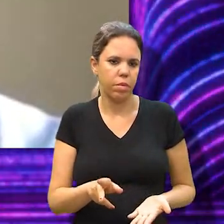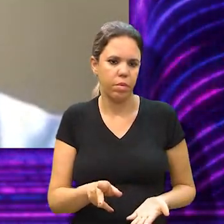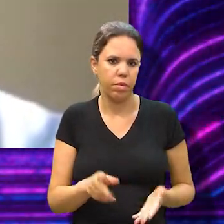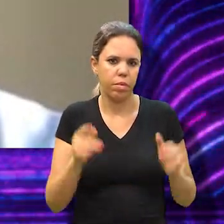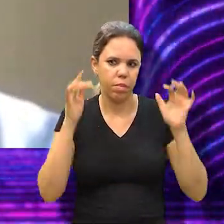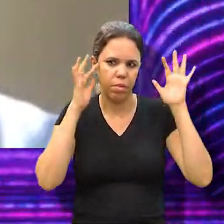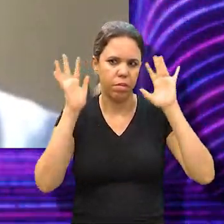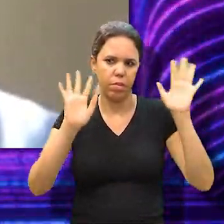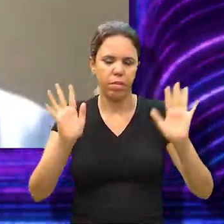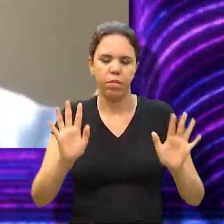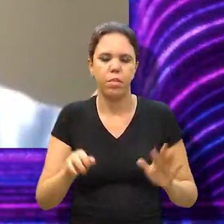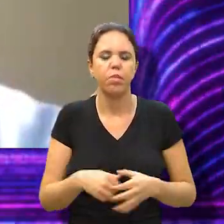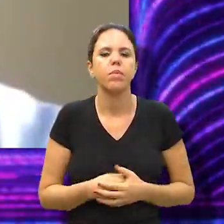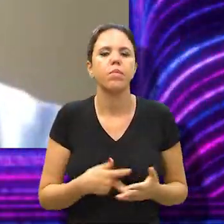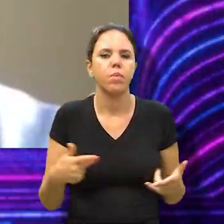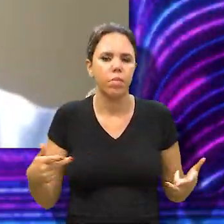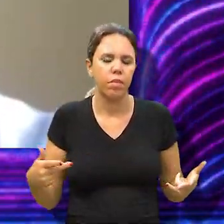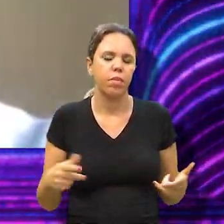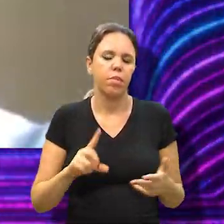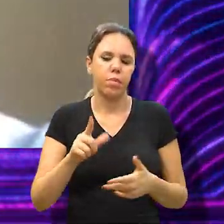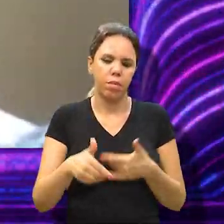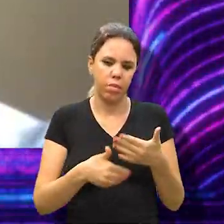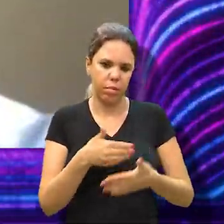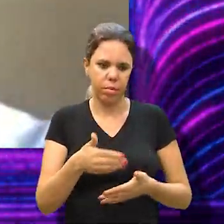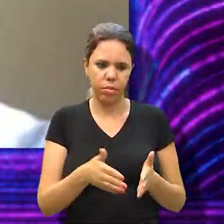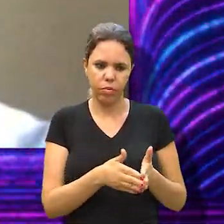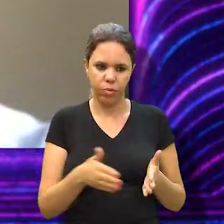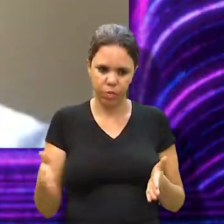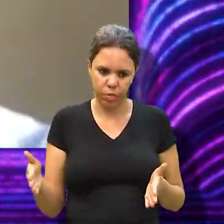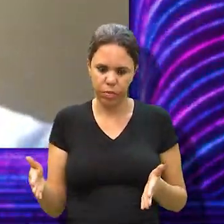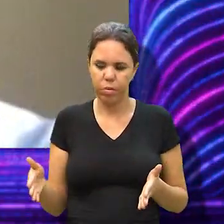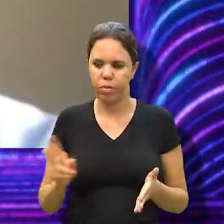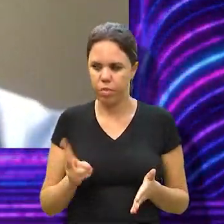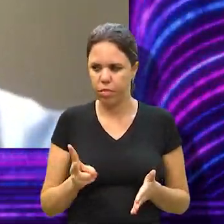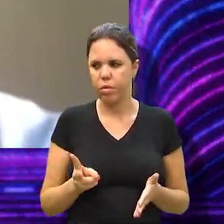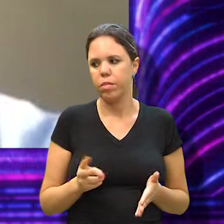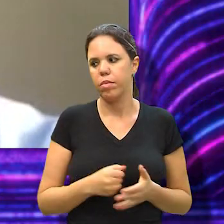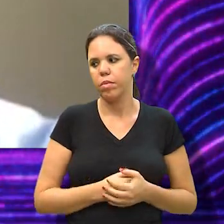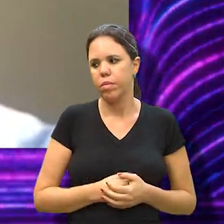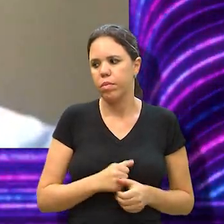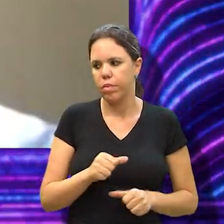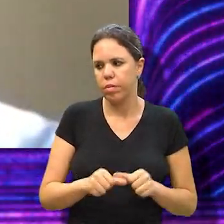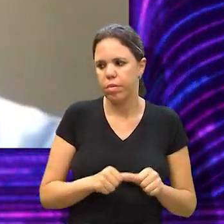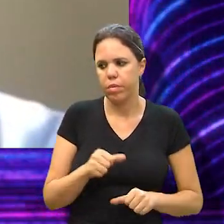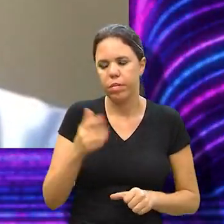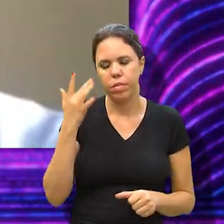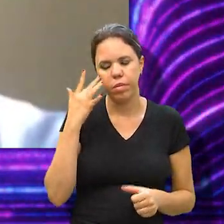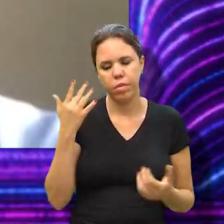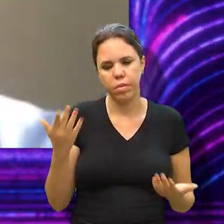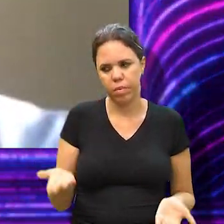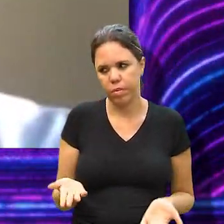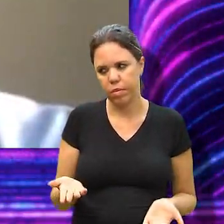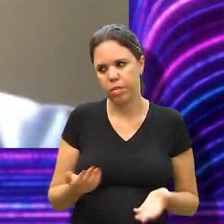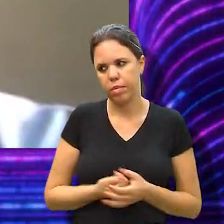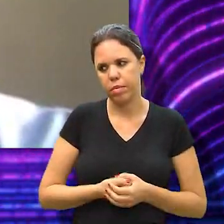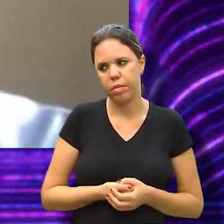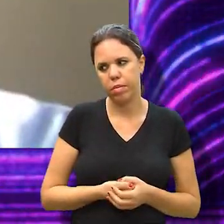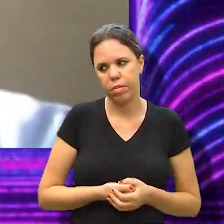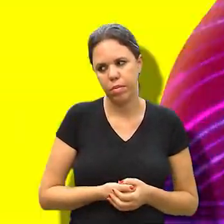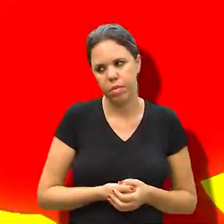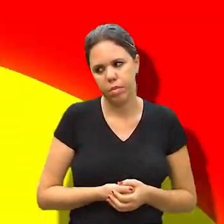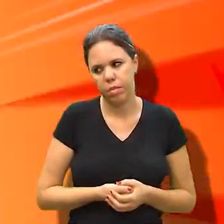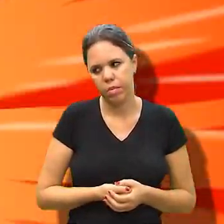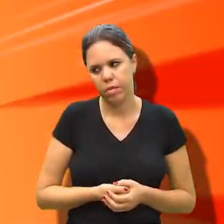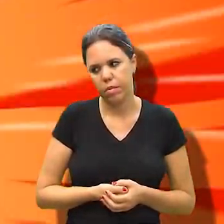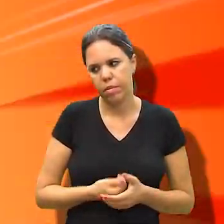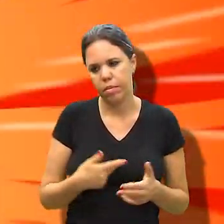não é tão ficcional assim. As coisas, depois elas dão sempre um revés, né? Eu acho que isso até,